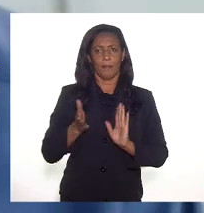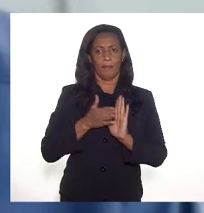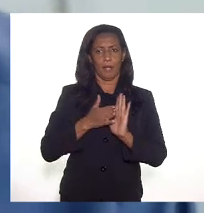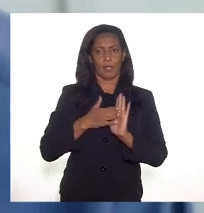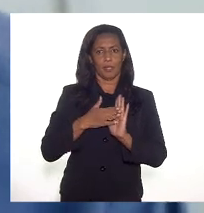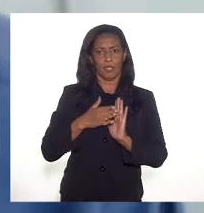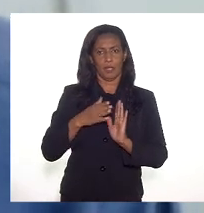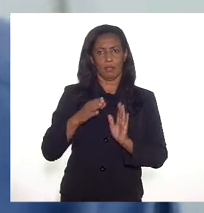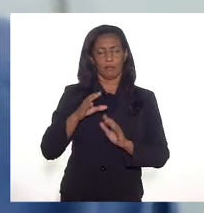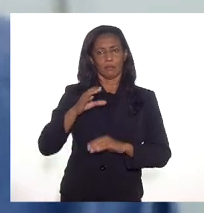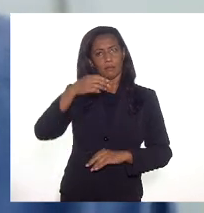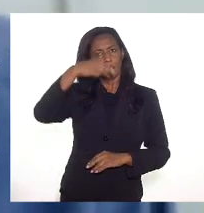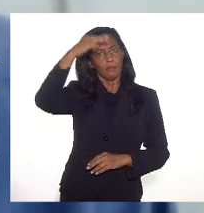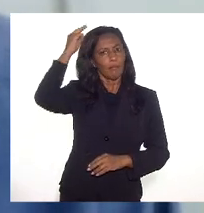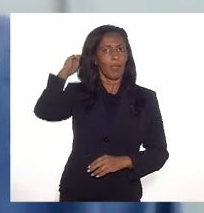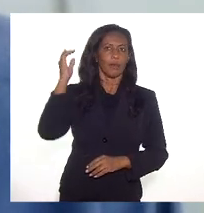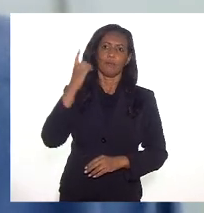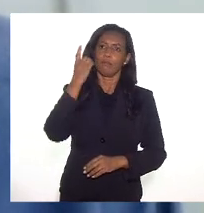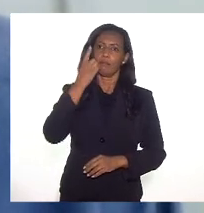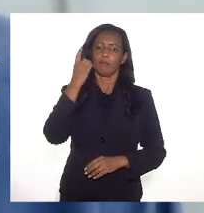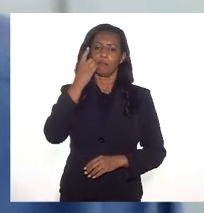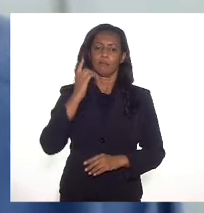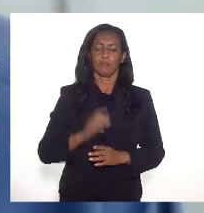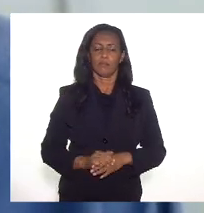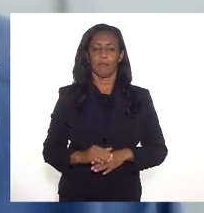deputado Márcio Pacheco é pela